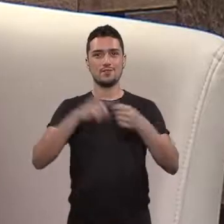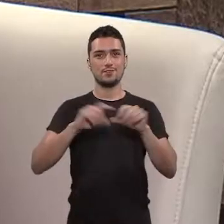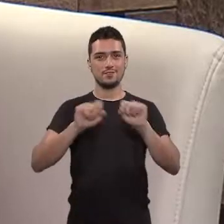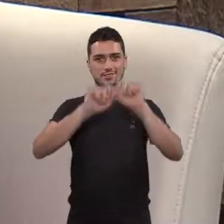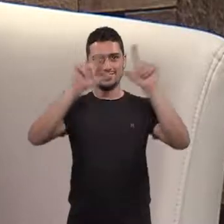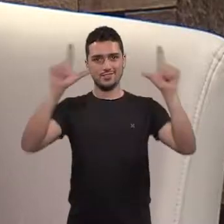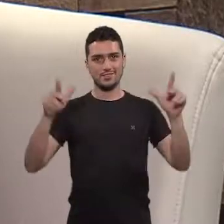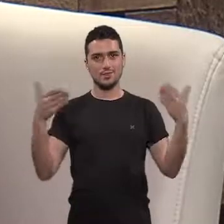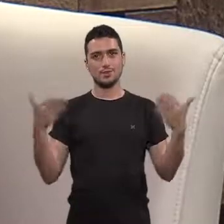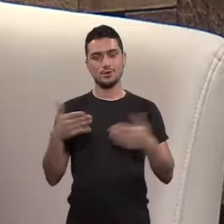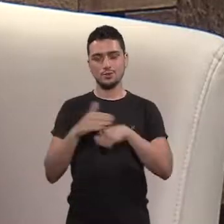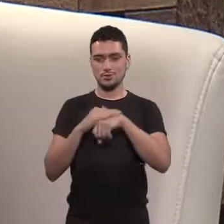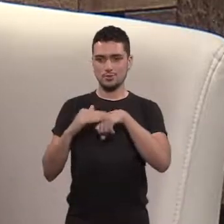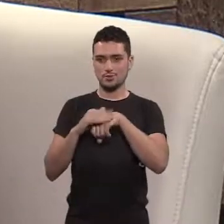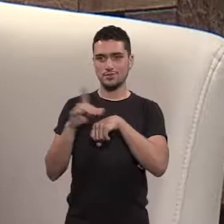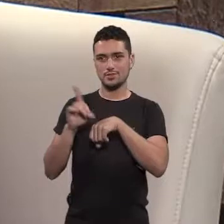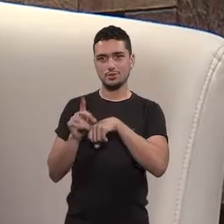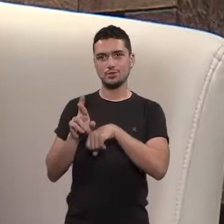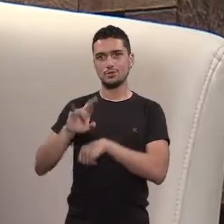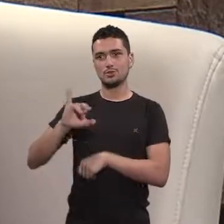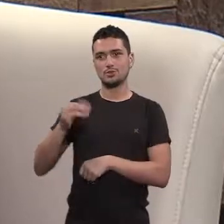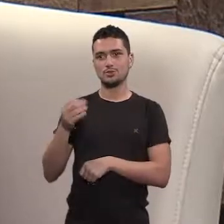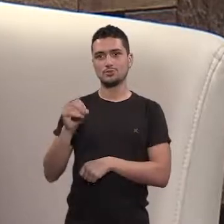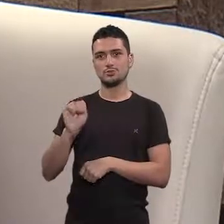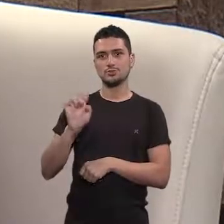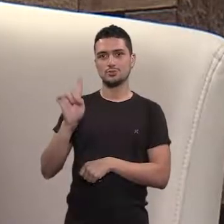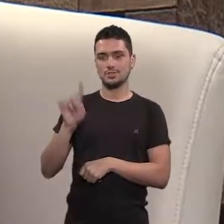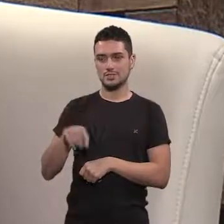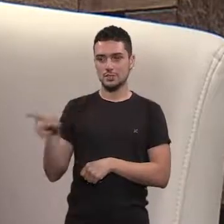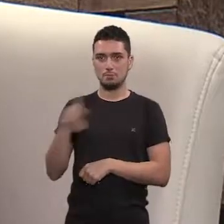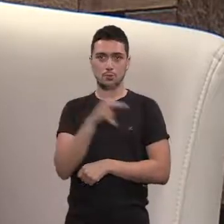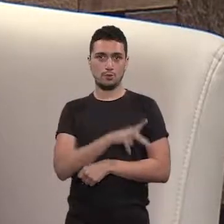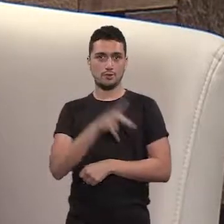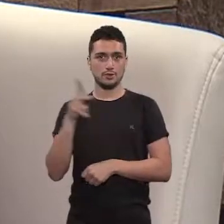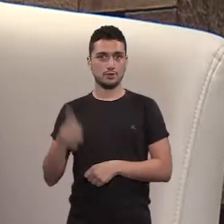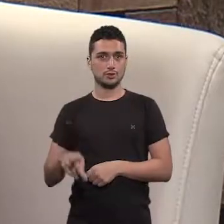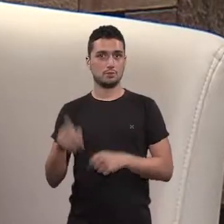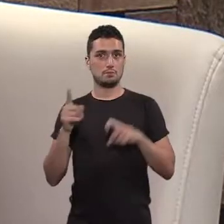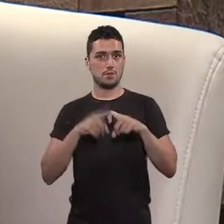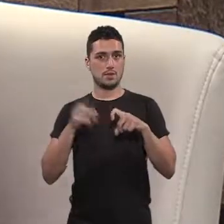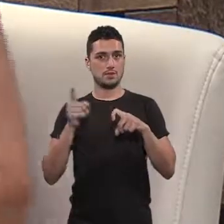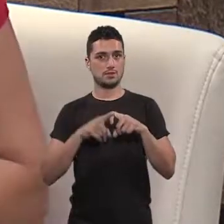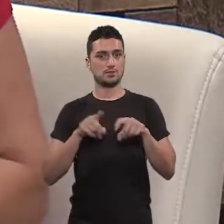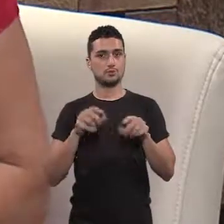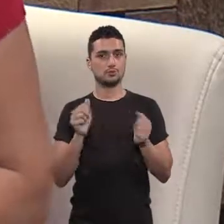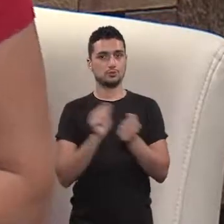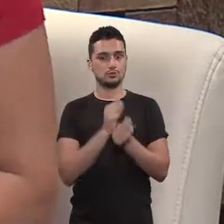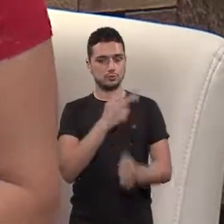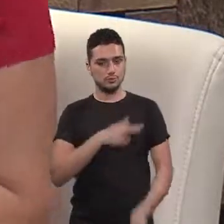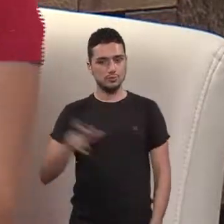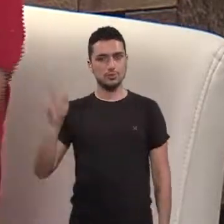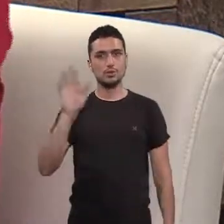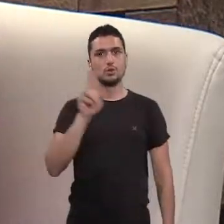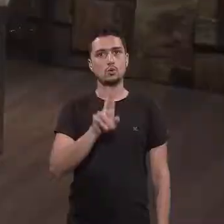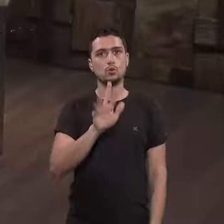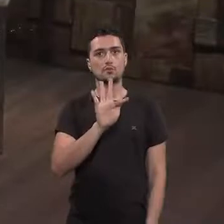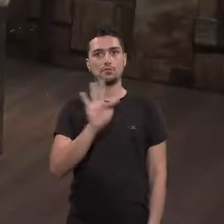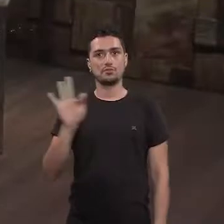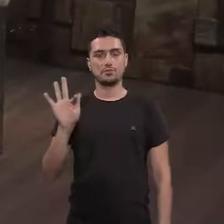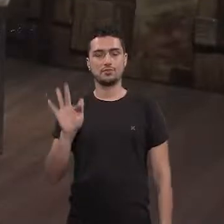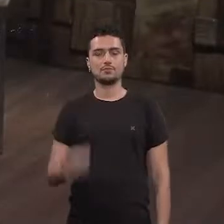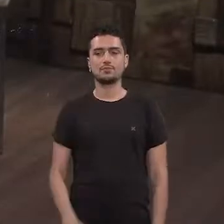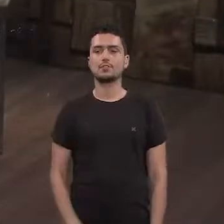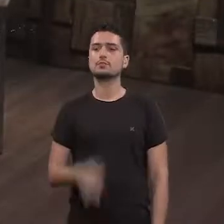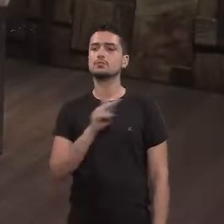Estamos de volta com o perfil de hoje, conversando com José Genilson Ribeiro, professor de Medicina e Espiritualidade da UF.